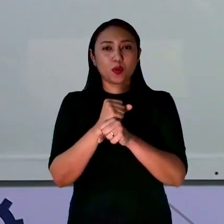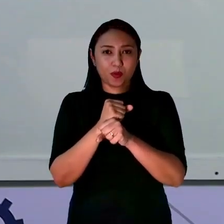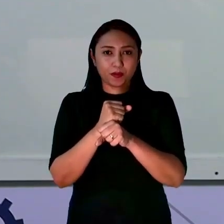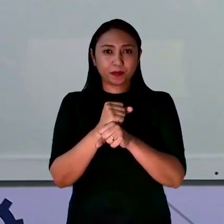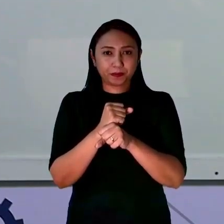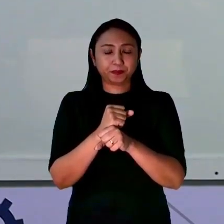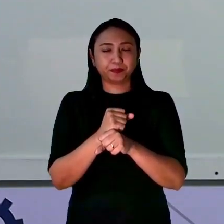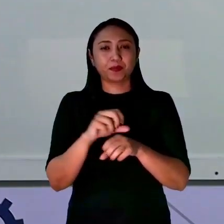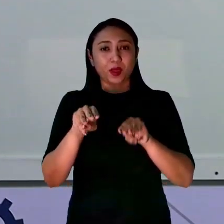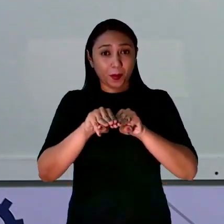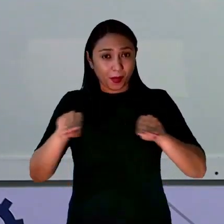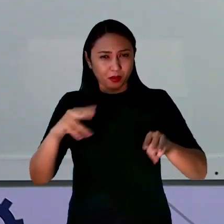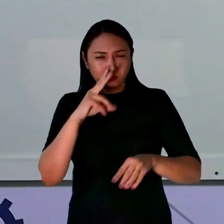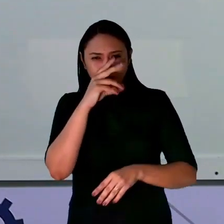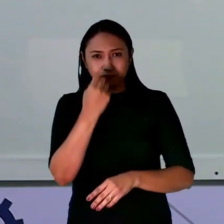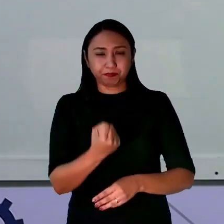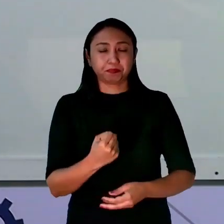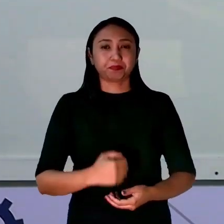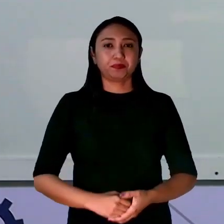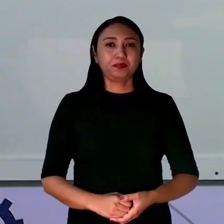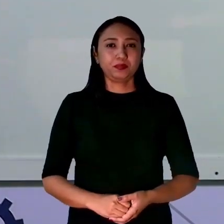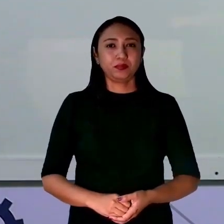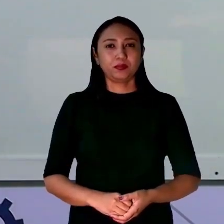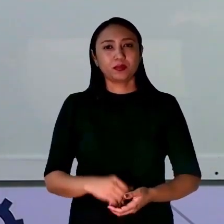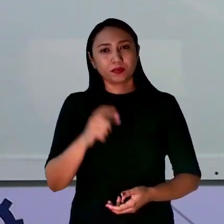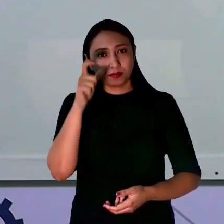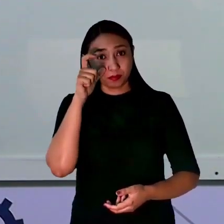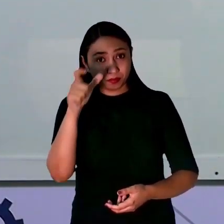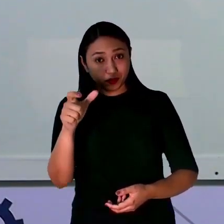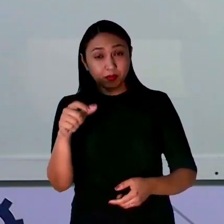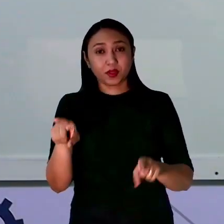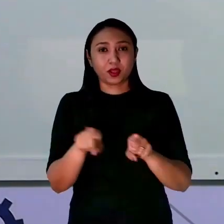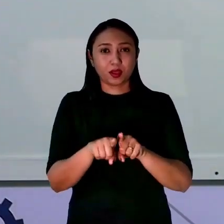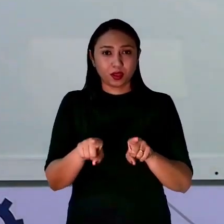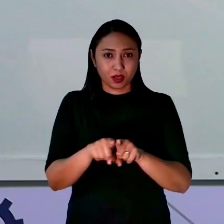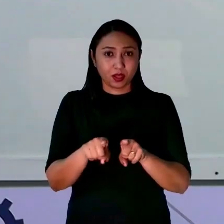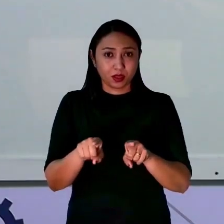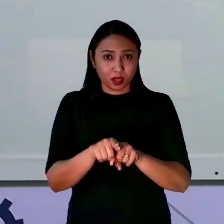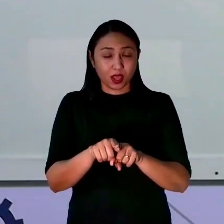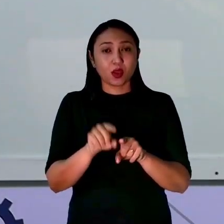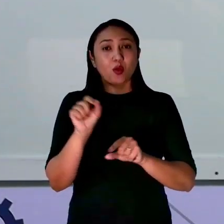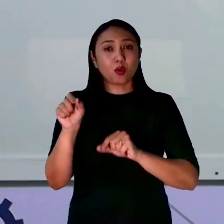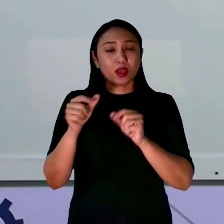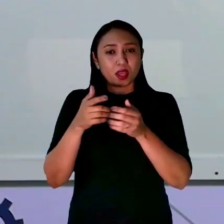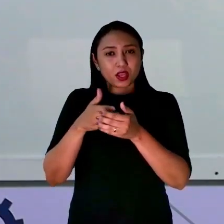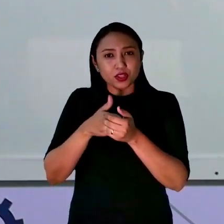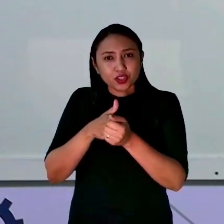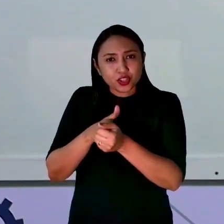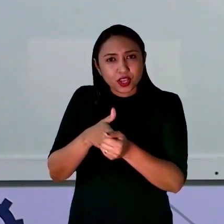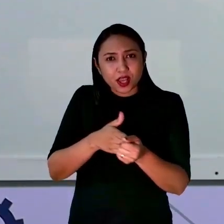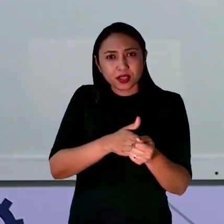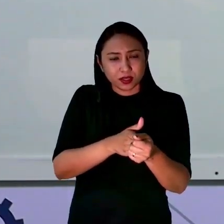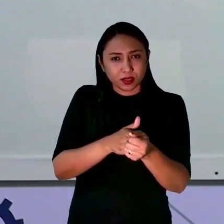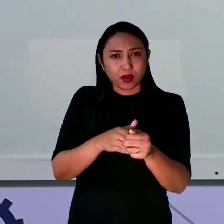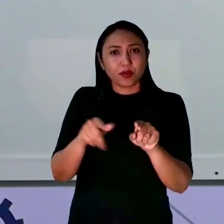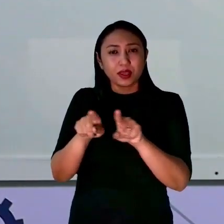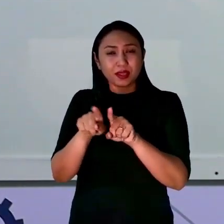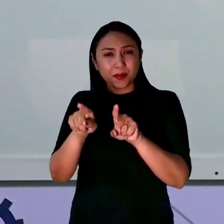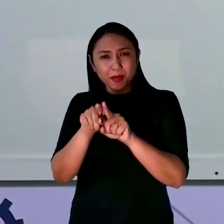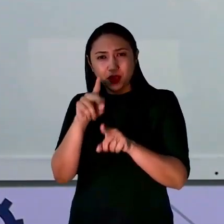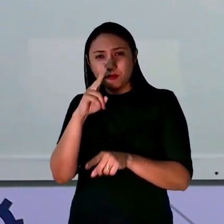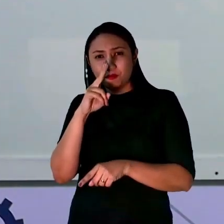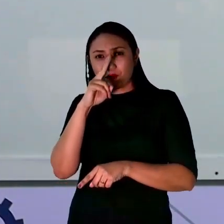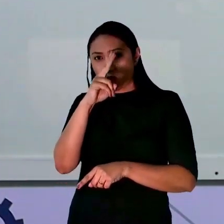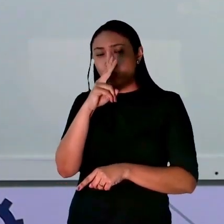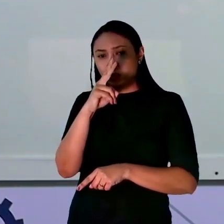Tá. Primeiramente, é interessante que vocês saibam que a gente tem direção, a gente tem sentido e a gente vai ter o quê?